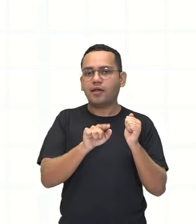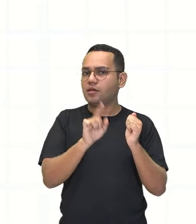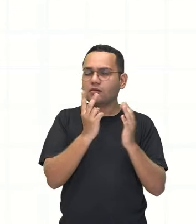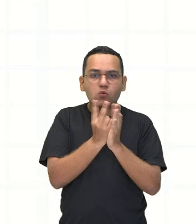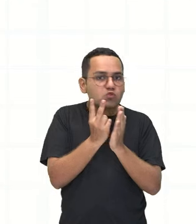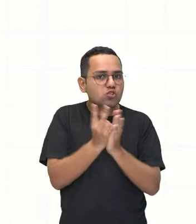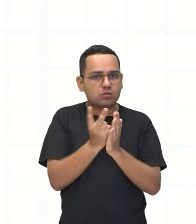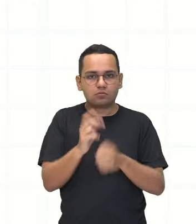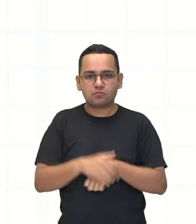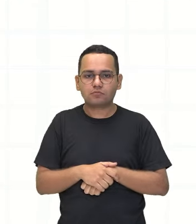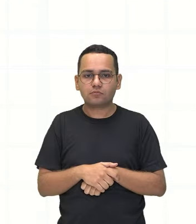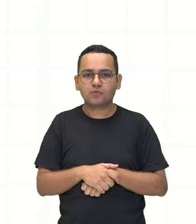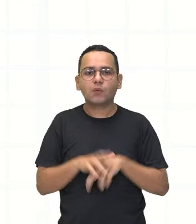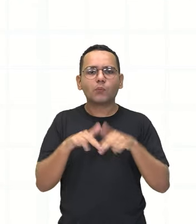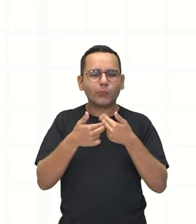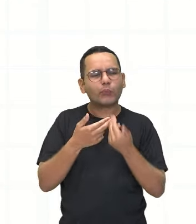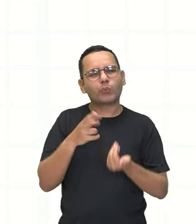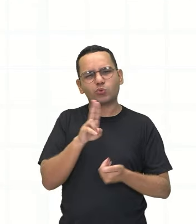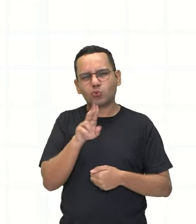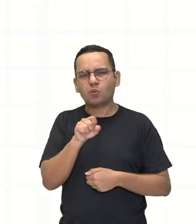possuir apenas uma forma, tá?